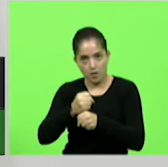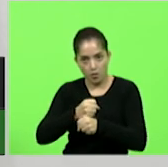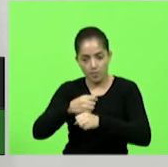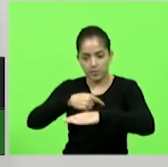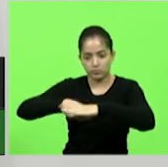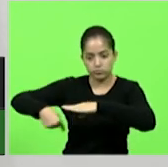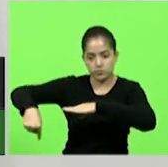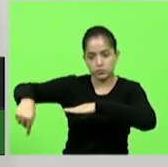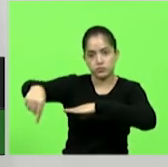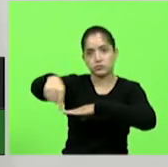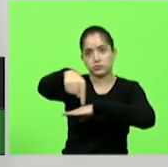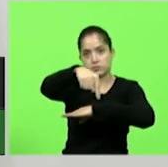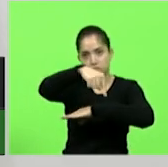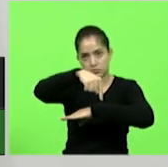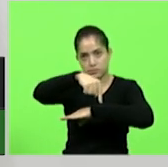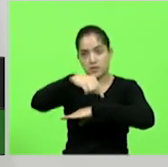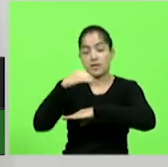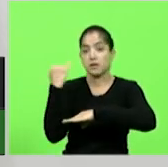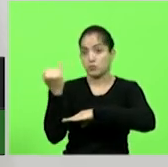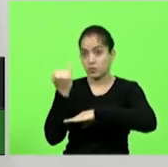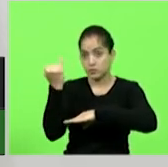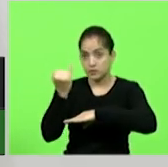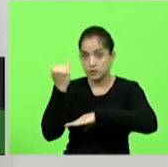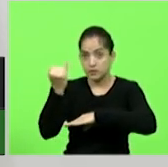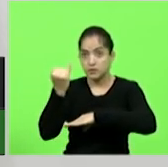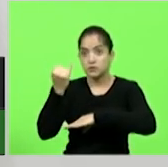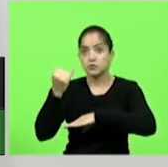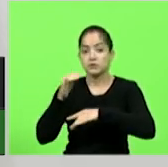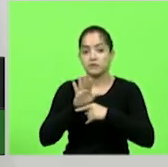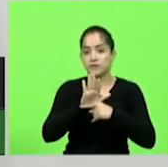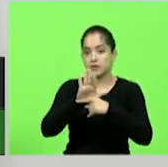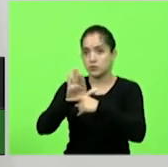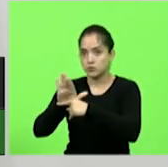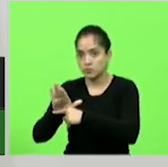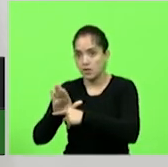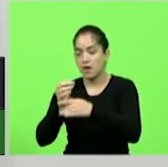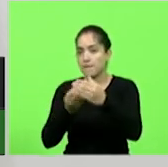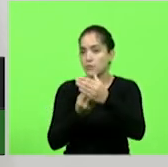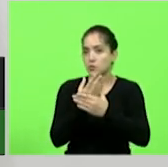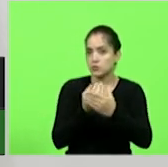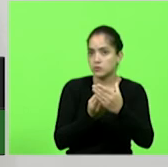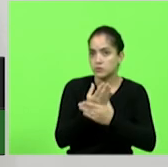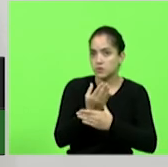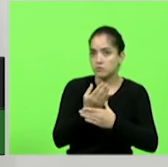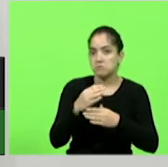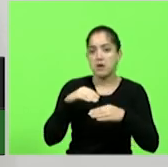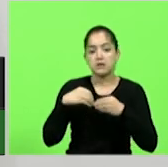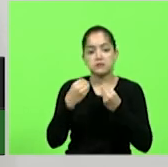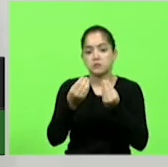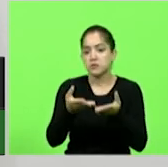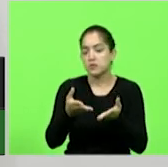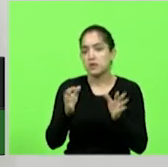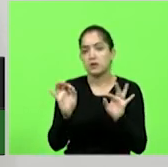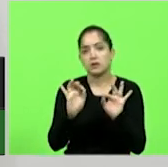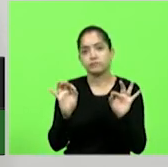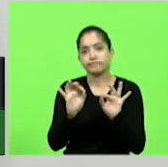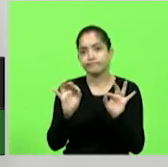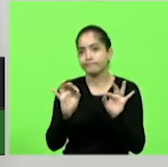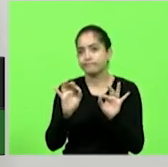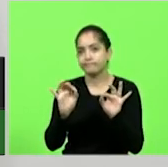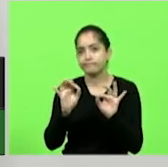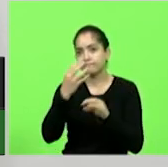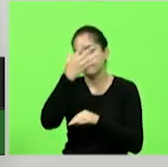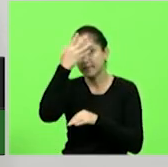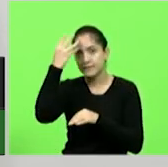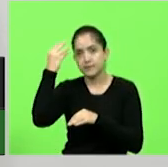naquela região, que escoa toda a produção, não ser entregue porque, deputado Fabiano, esqueceram